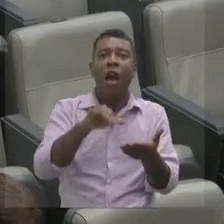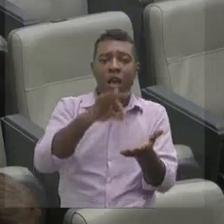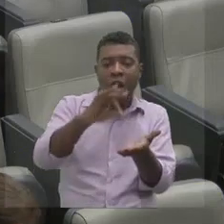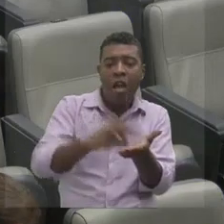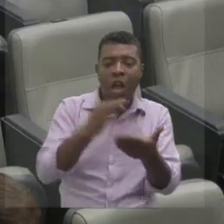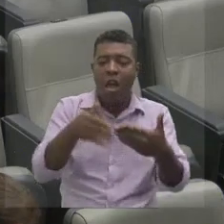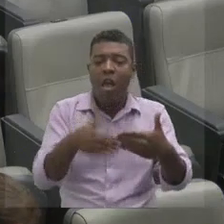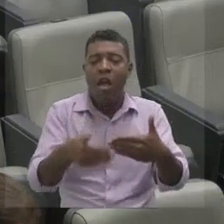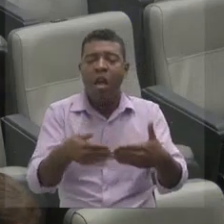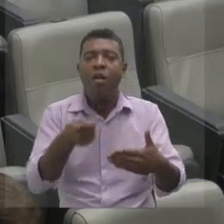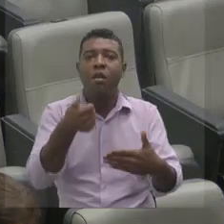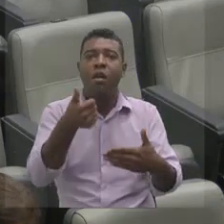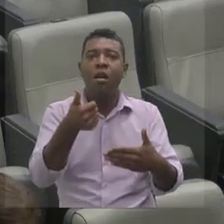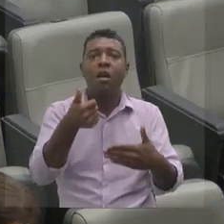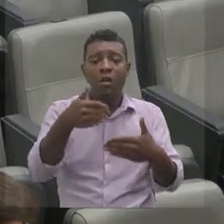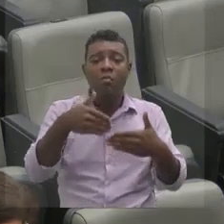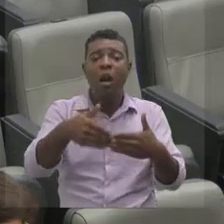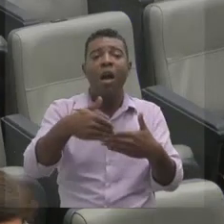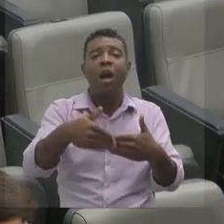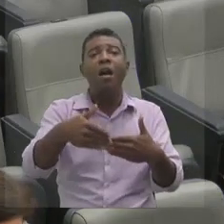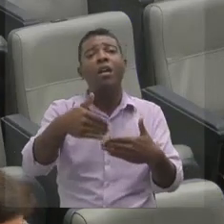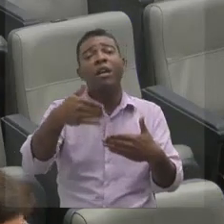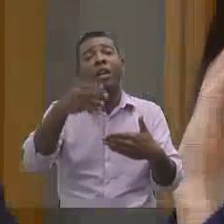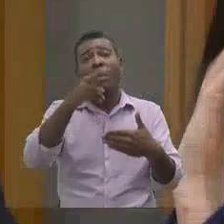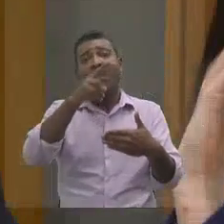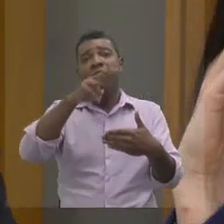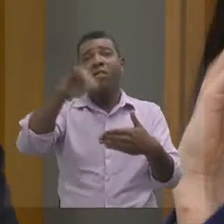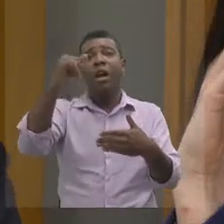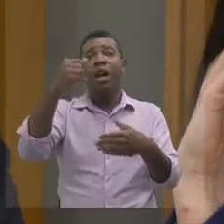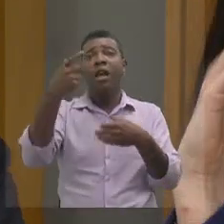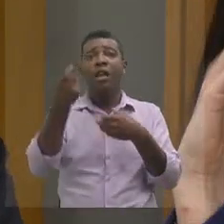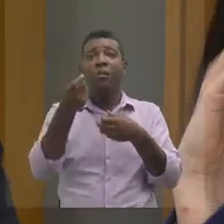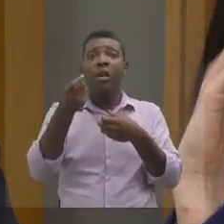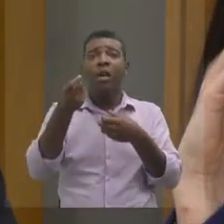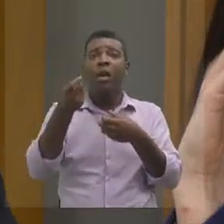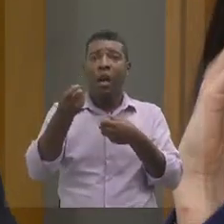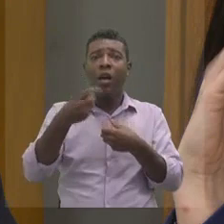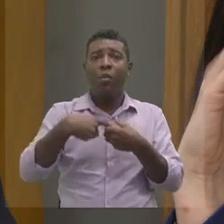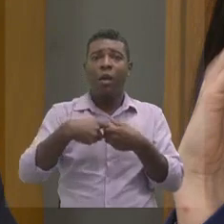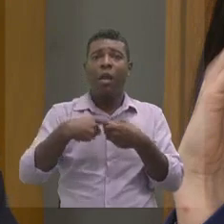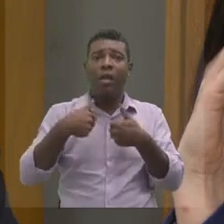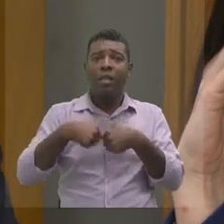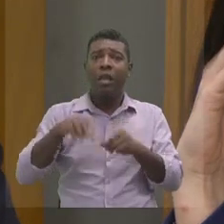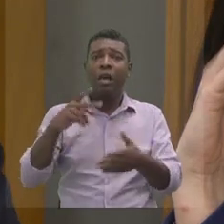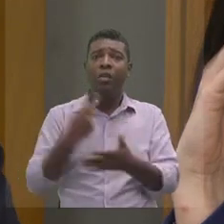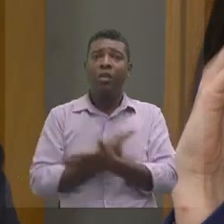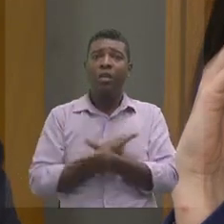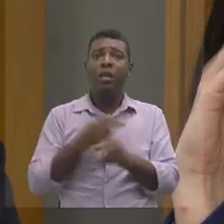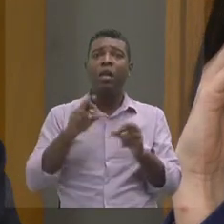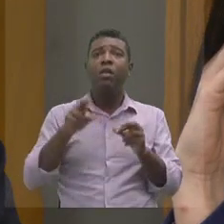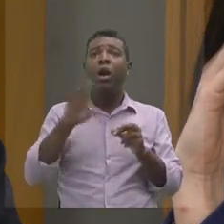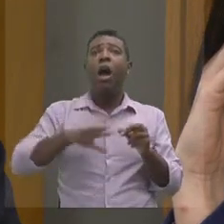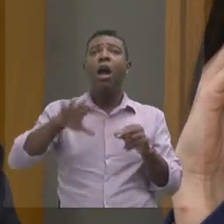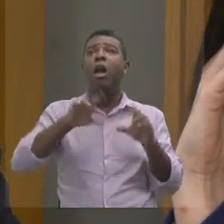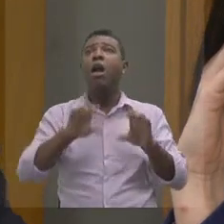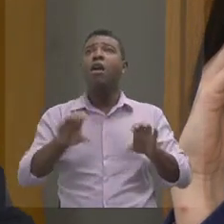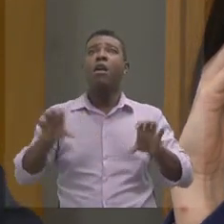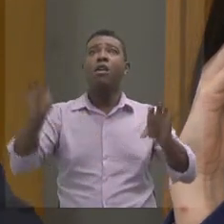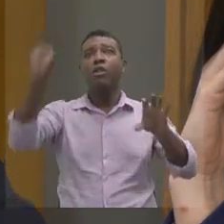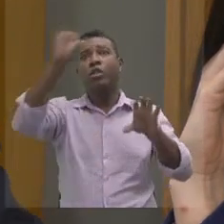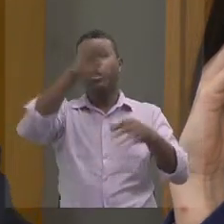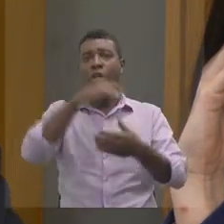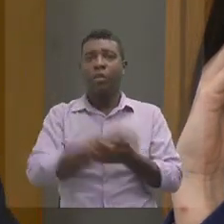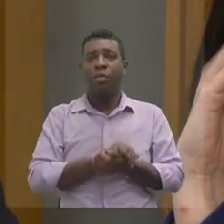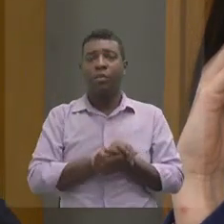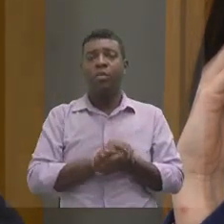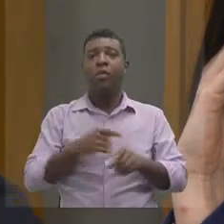é daqui uns dias vai ser homologado para para se recuperar também então está acontecendo toda a região né veja que o Gu também lá